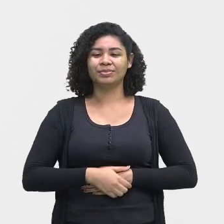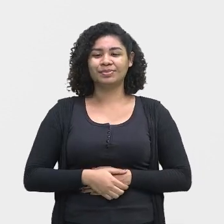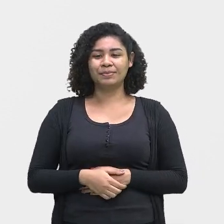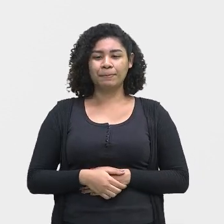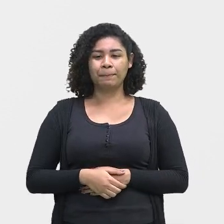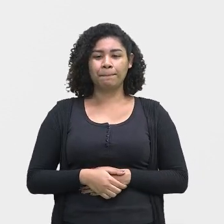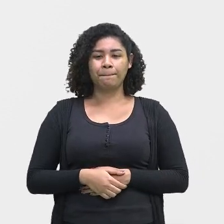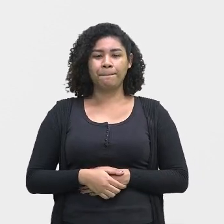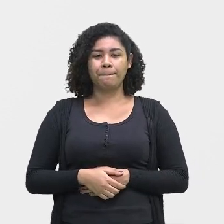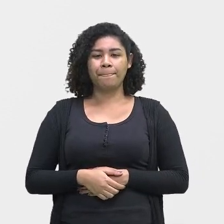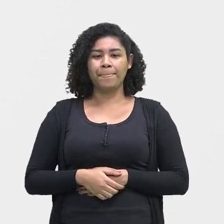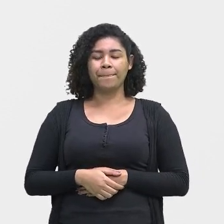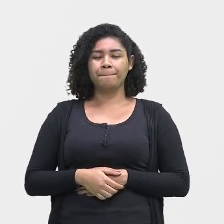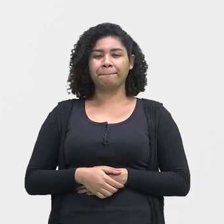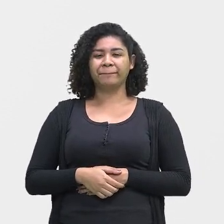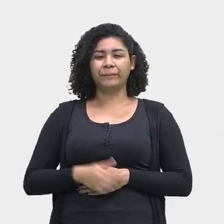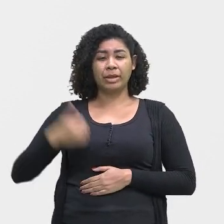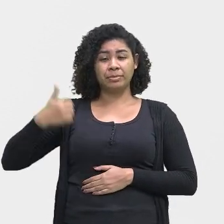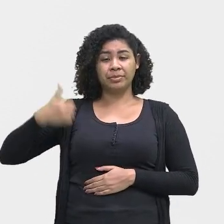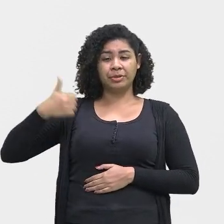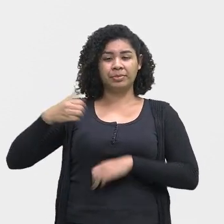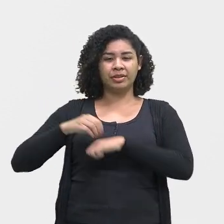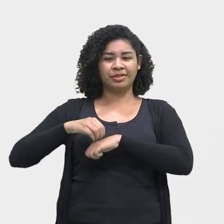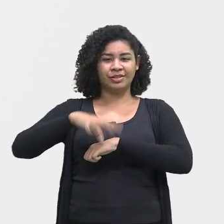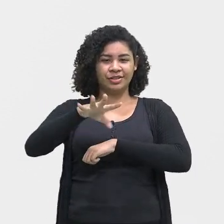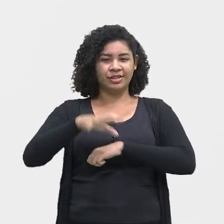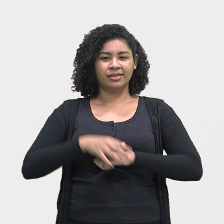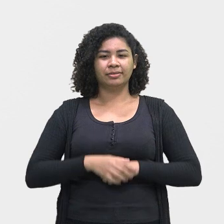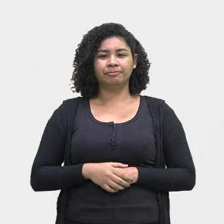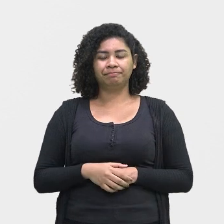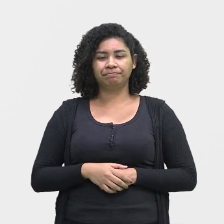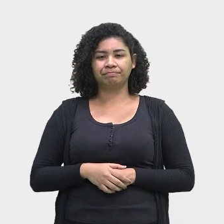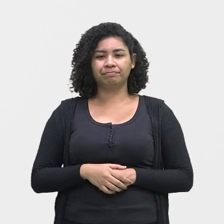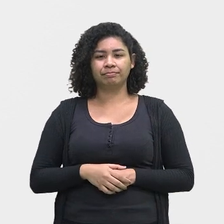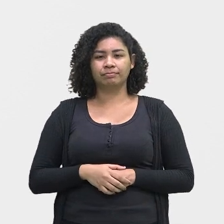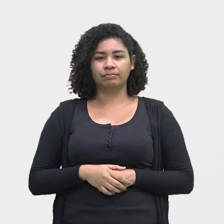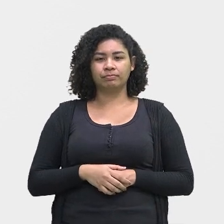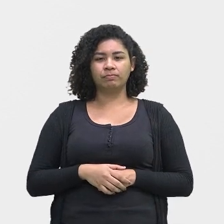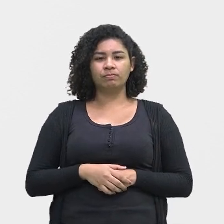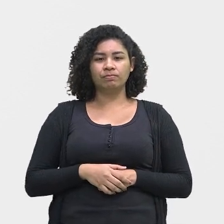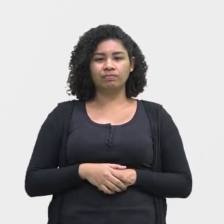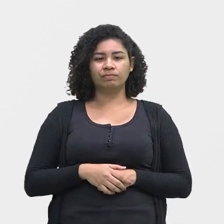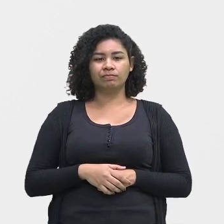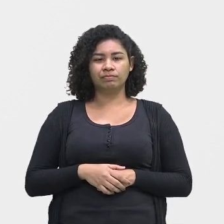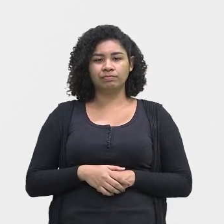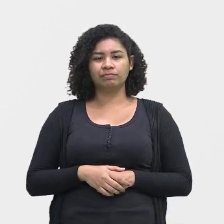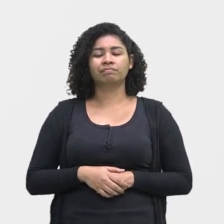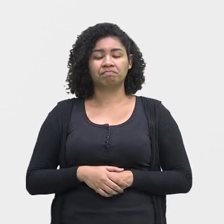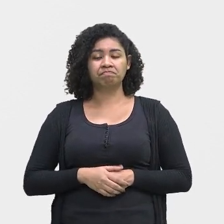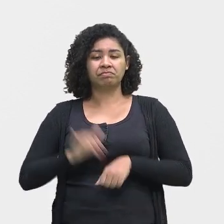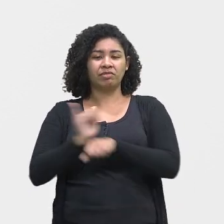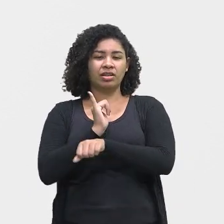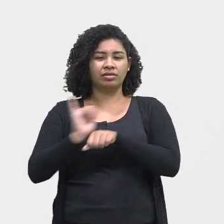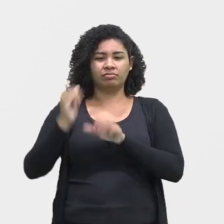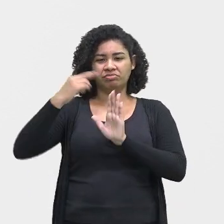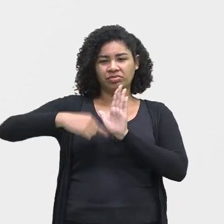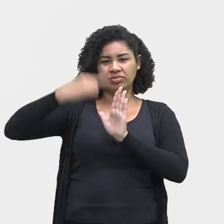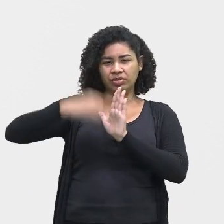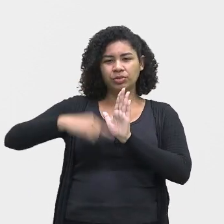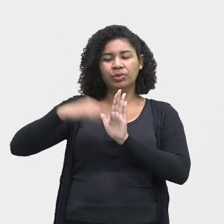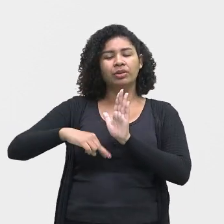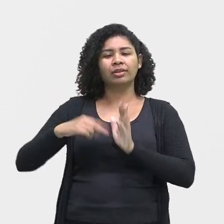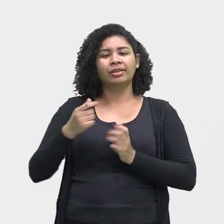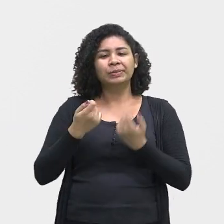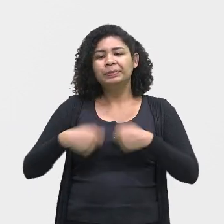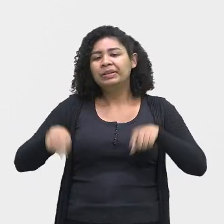nós temos aqui, primeira dica, quebrar o hábito de ler palavra por palavra. Tanto no scanning como no skimming, a gente